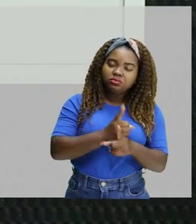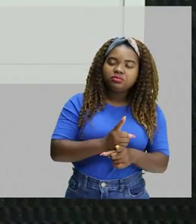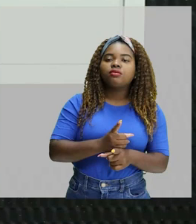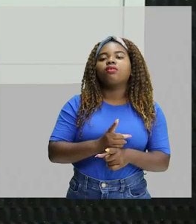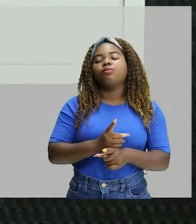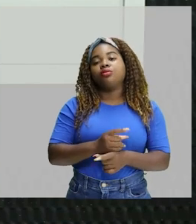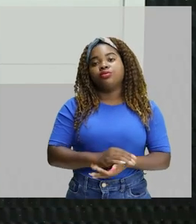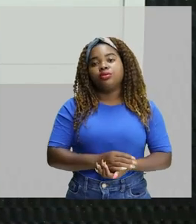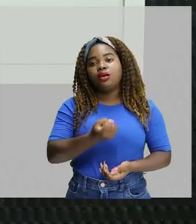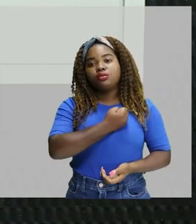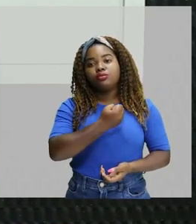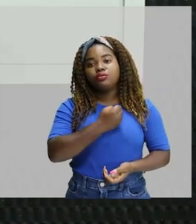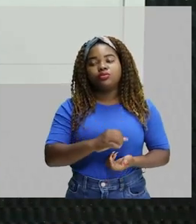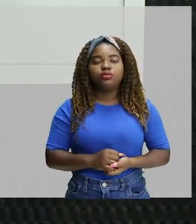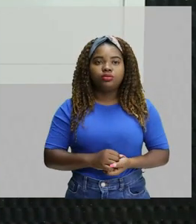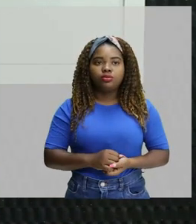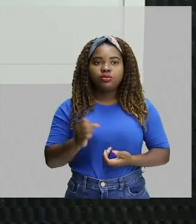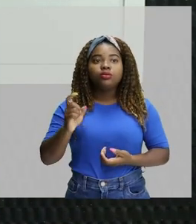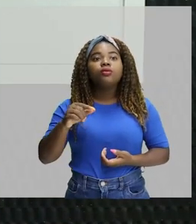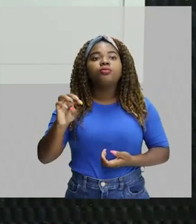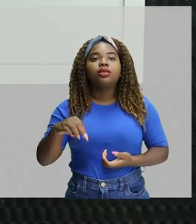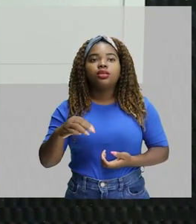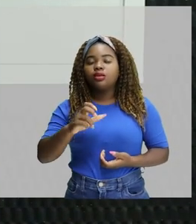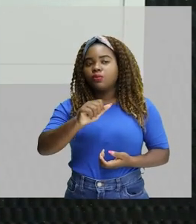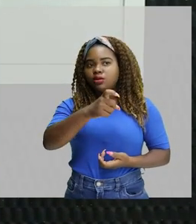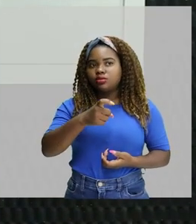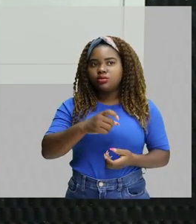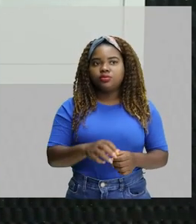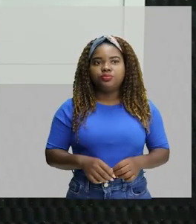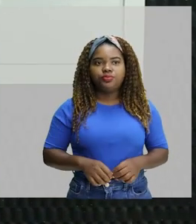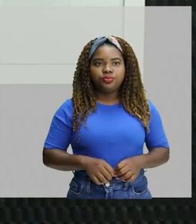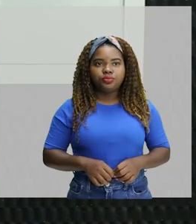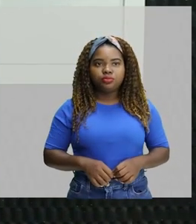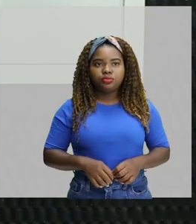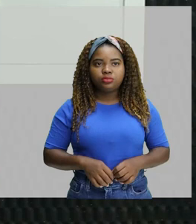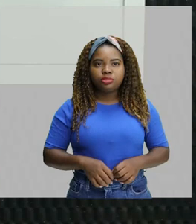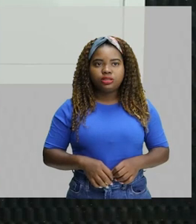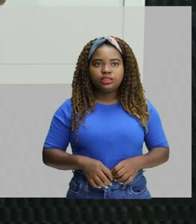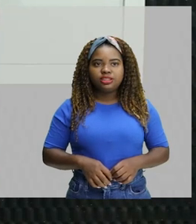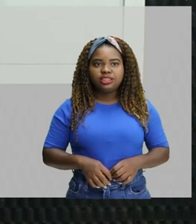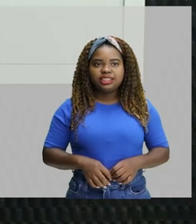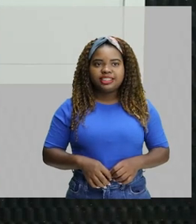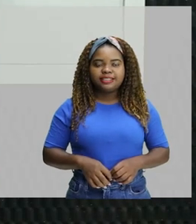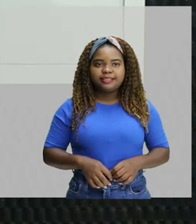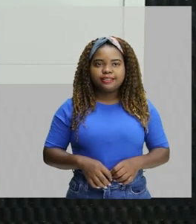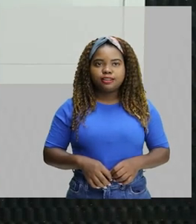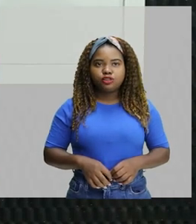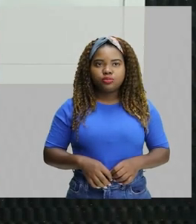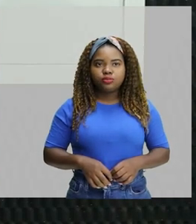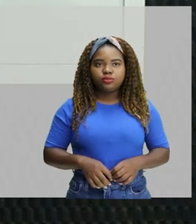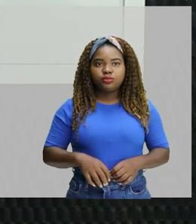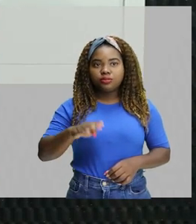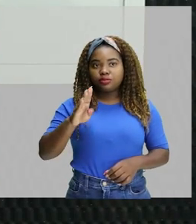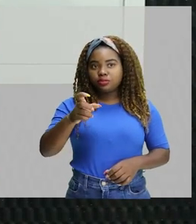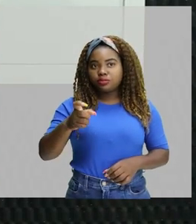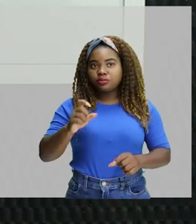Tá então vamos lá quem vai ser o ax Olha então esse polinômio AX vai ser igual o BX é